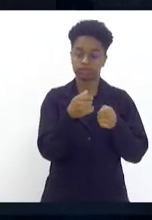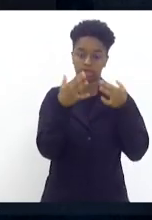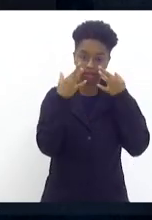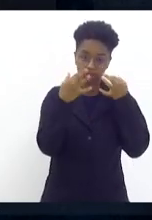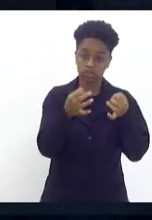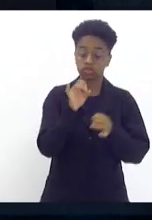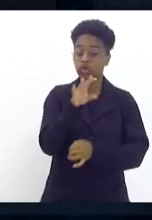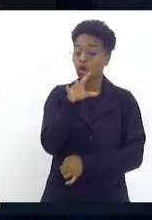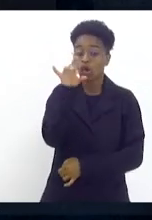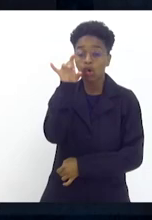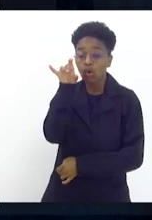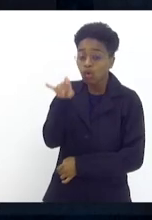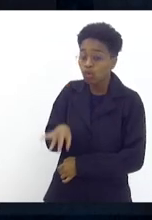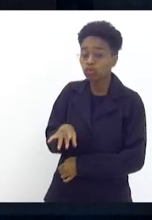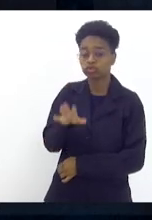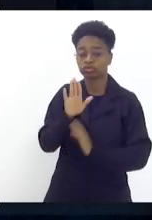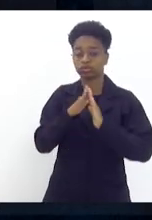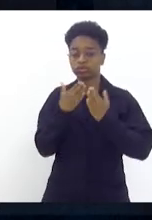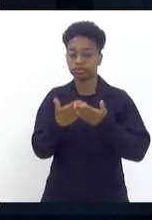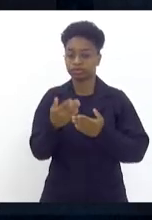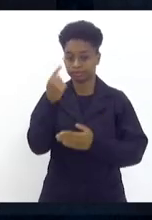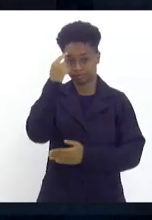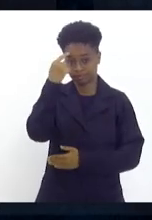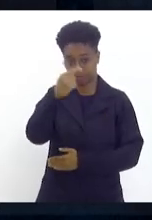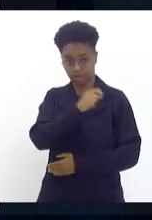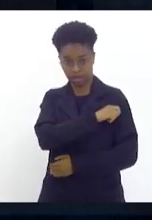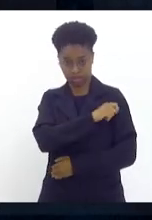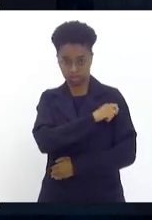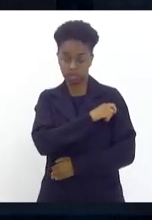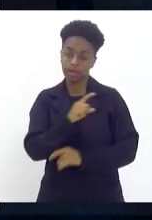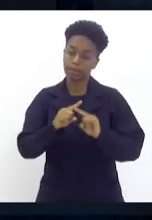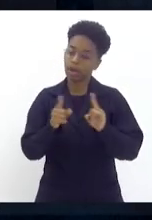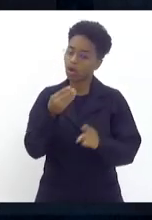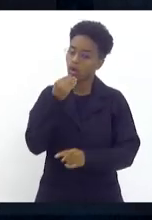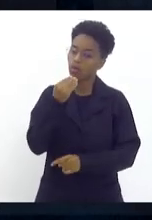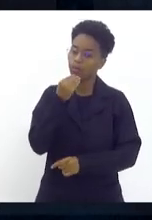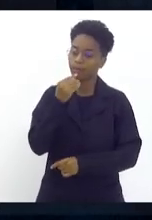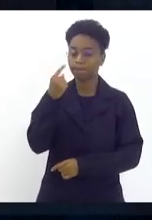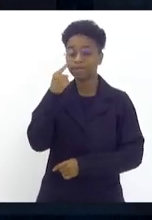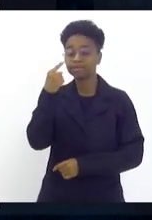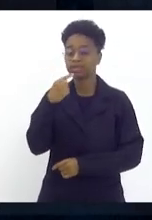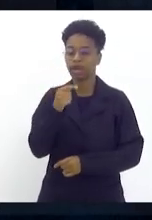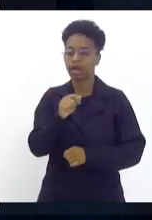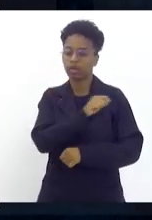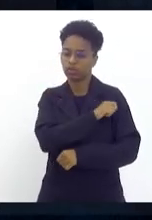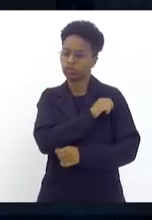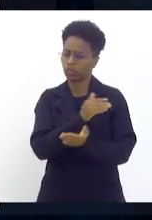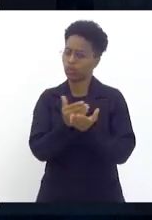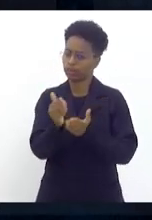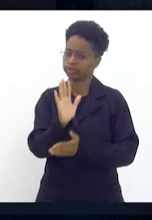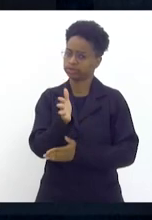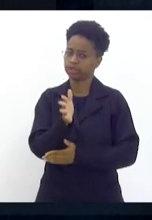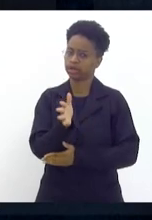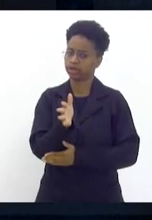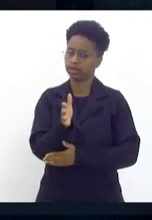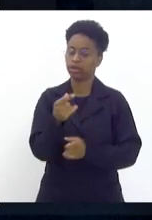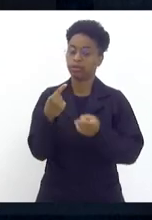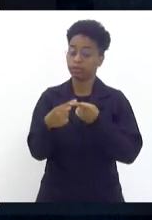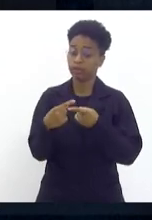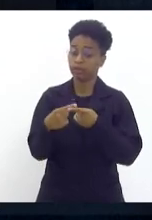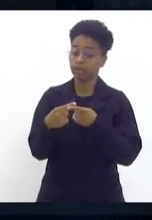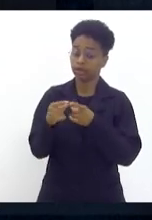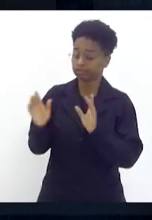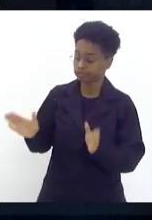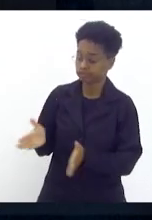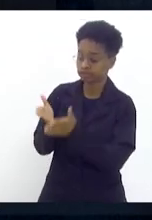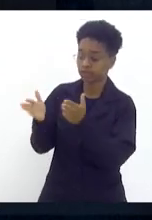é que a escola vai pensar nos alunos. Mas é óbvio que ela está pensando nos alunos desde o princípio. Ela está formando esses pais por conta